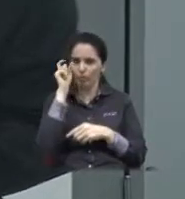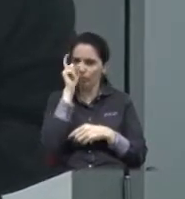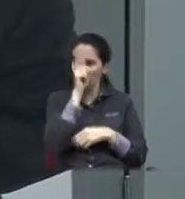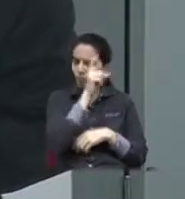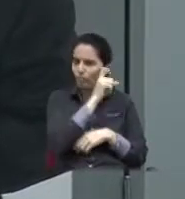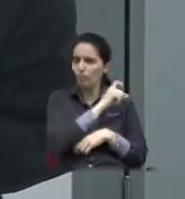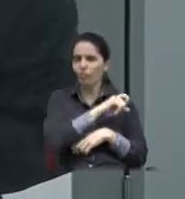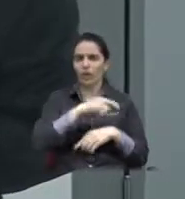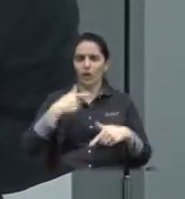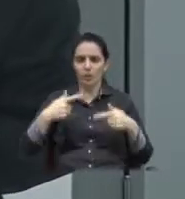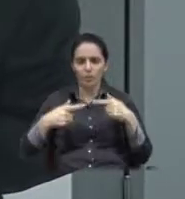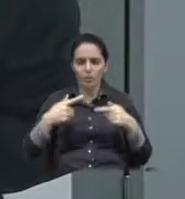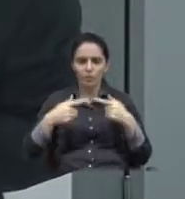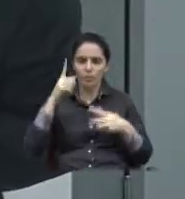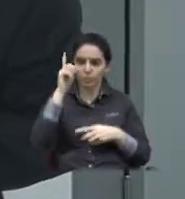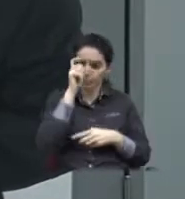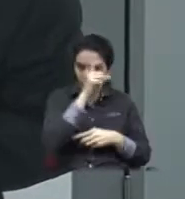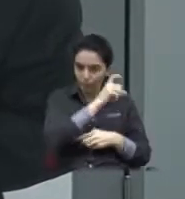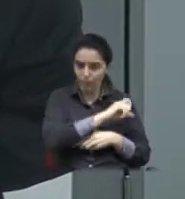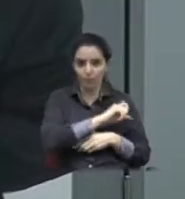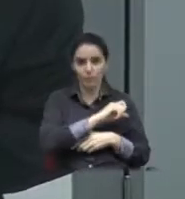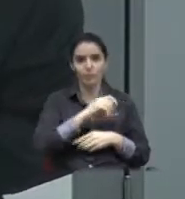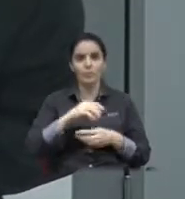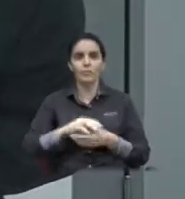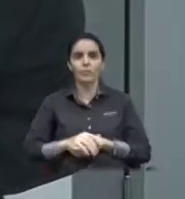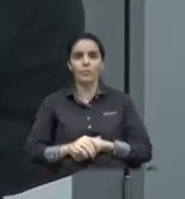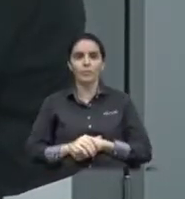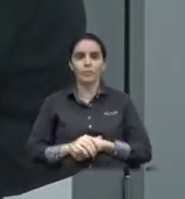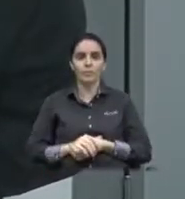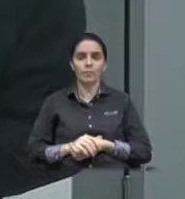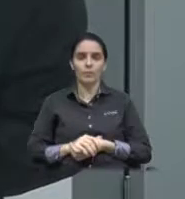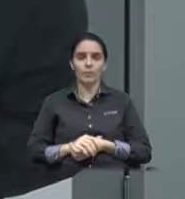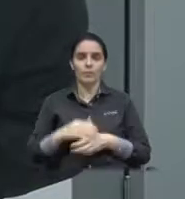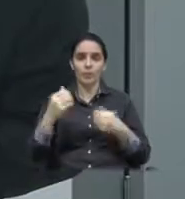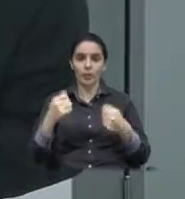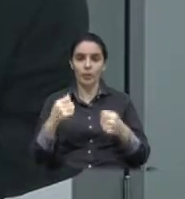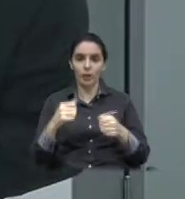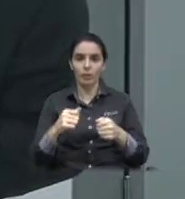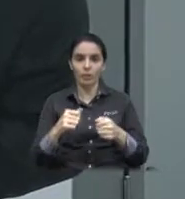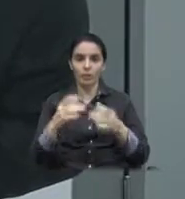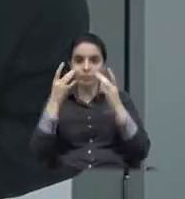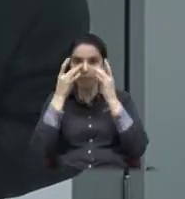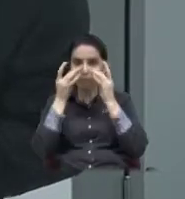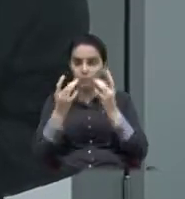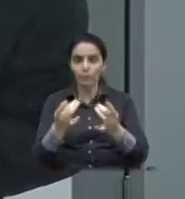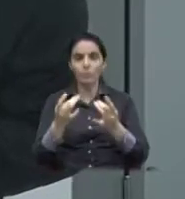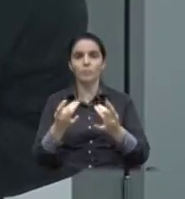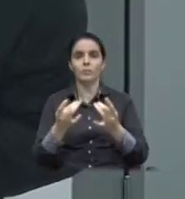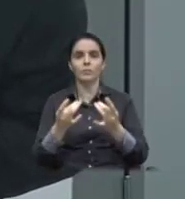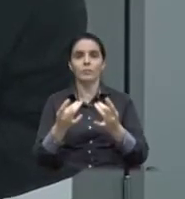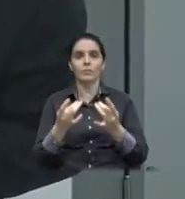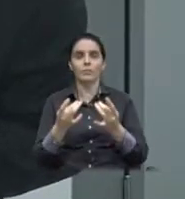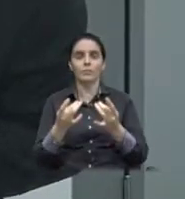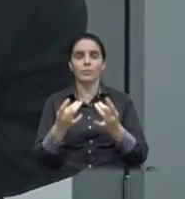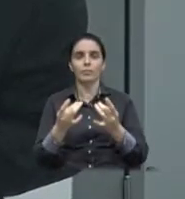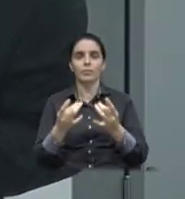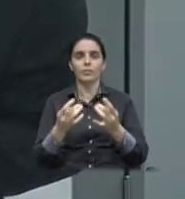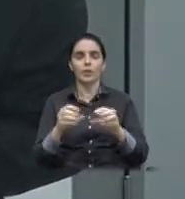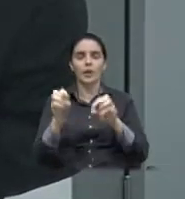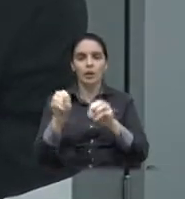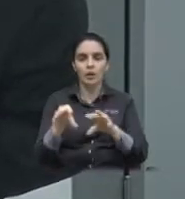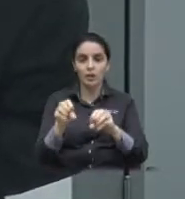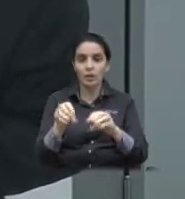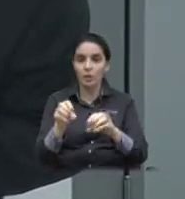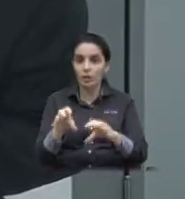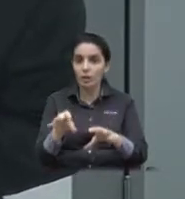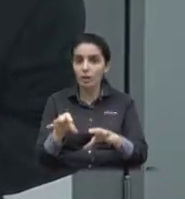política, sabidamente, é muito grande, eu acho que isso poderia ser revertido até em forma disciplinar mesmo, em multas,